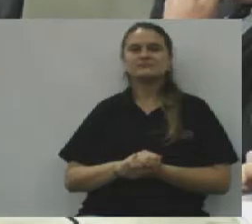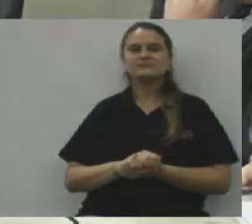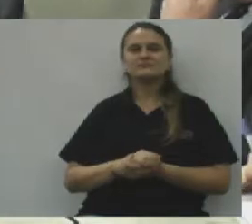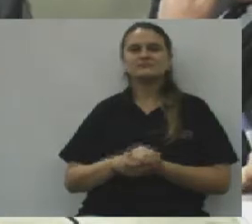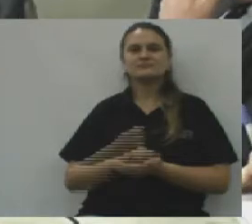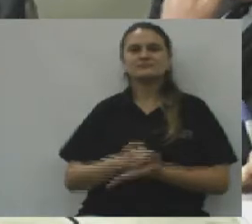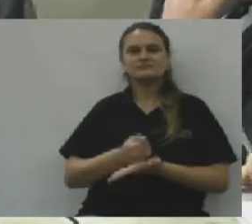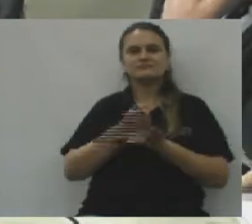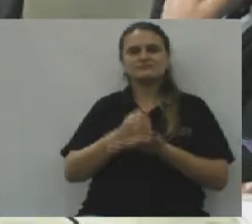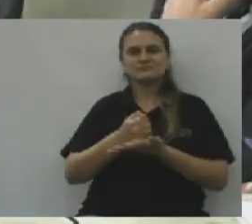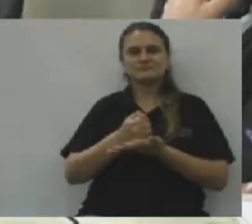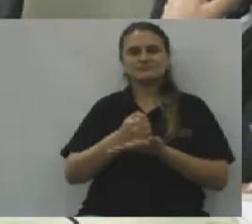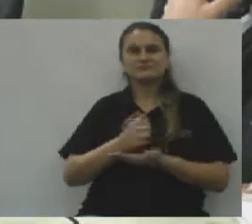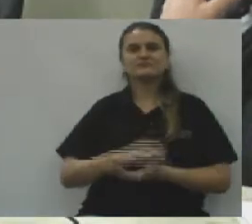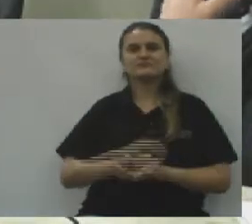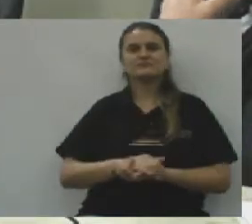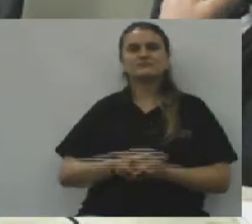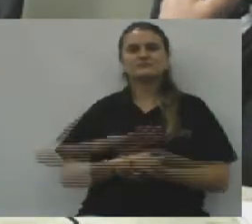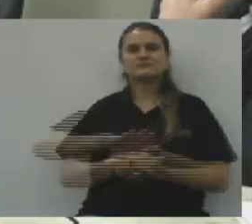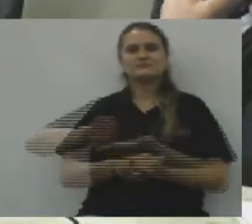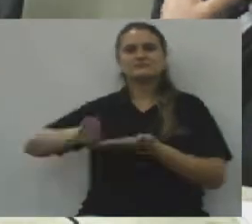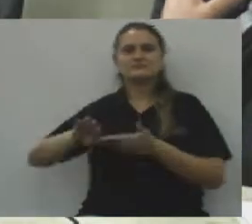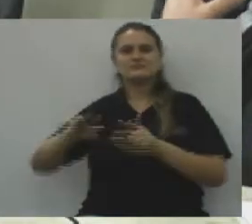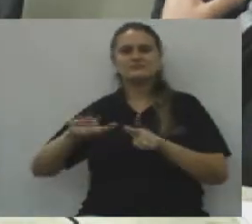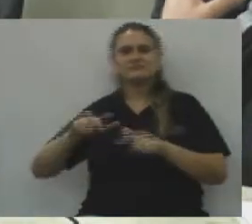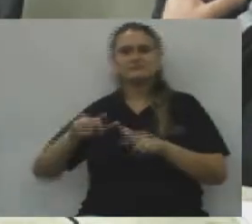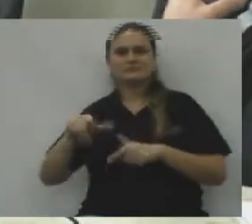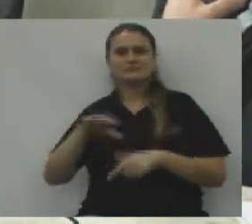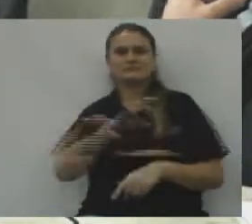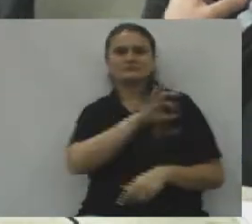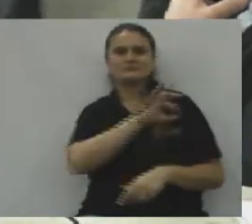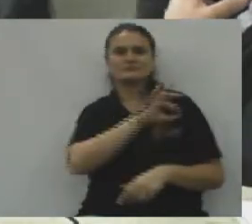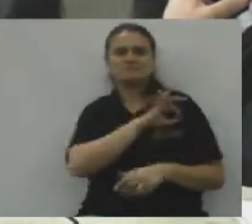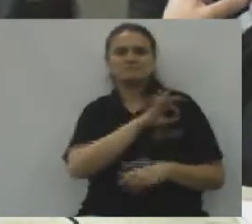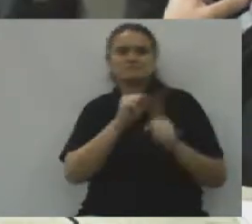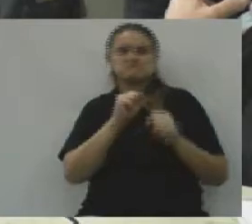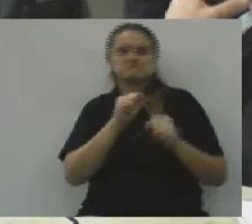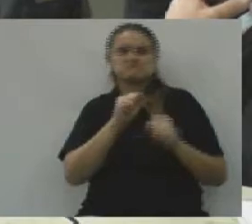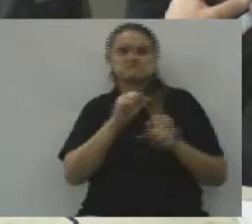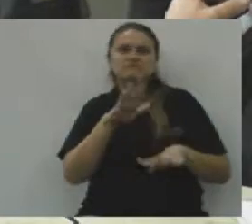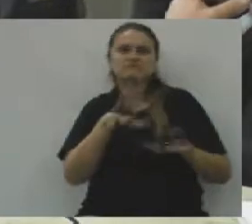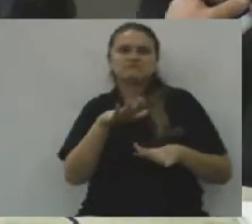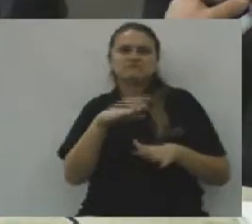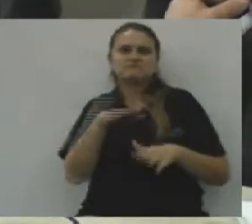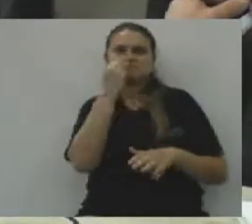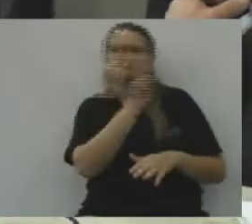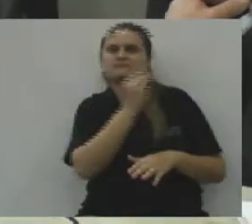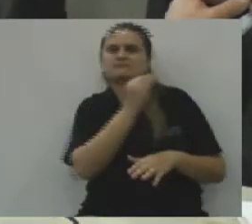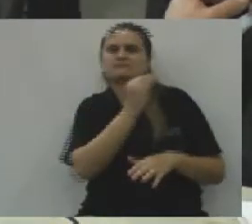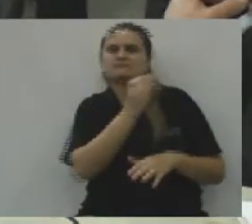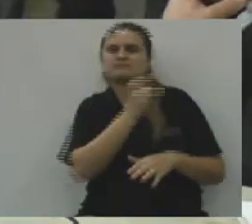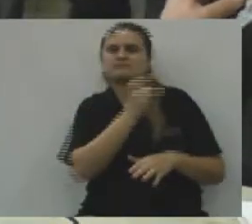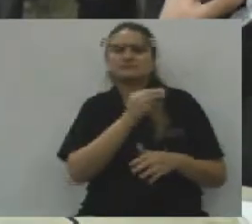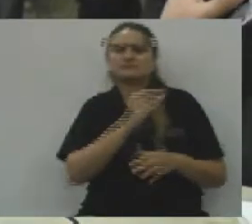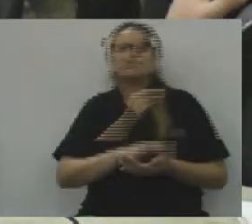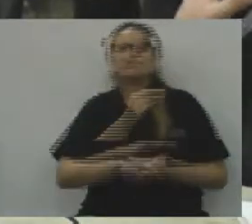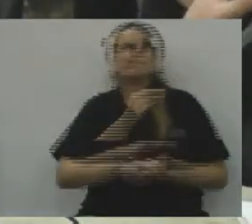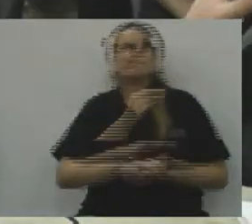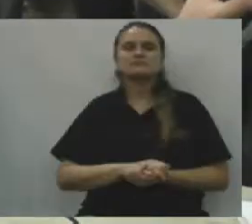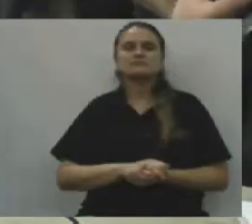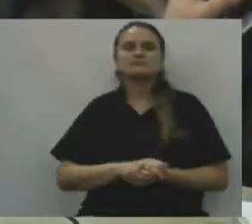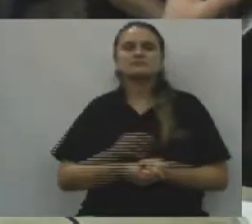ajudada, fora do trabalho dos policiais, que podiam bem eles ter passado e fazer